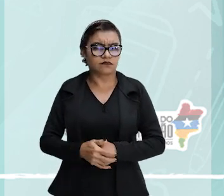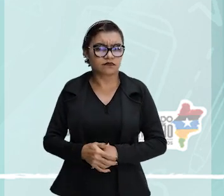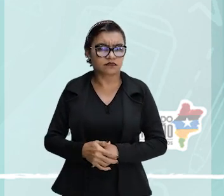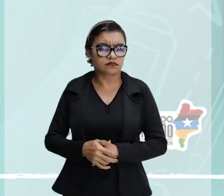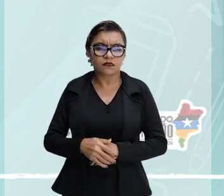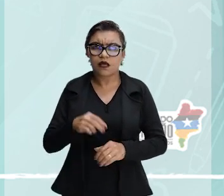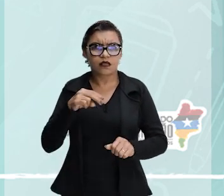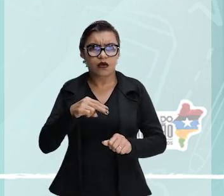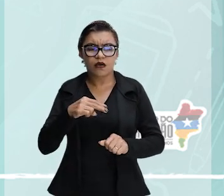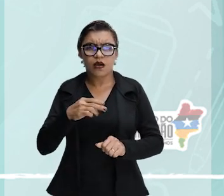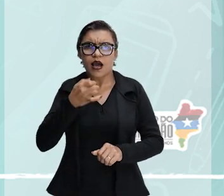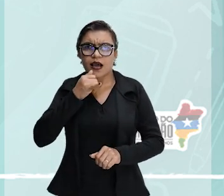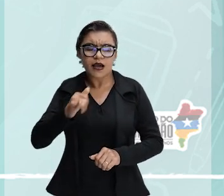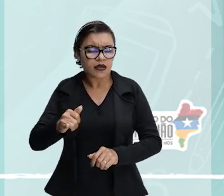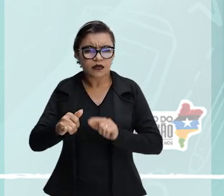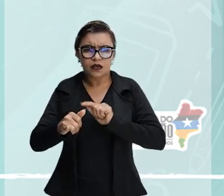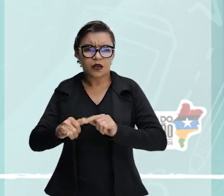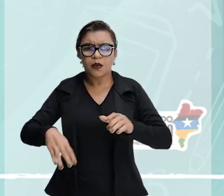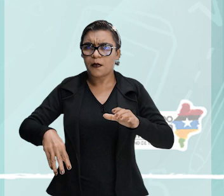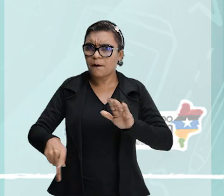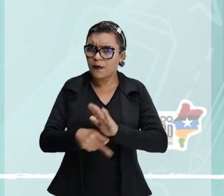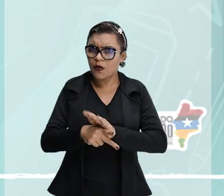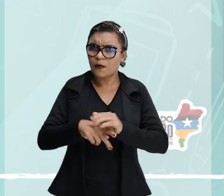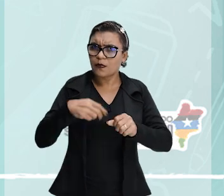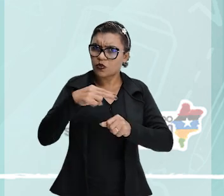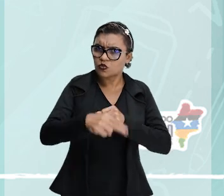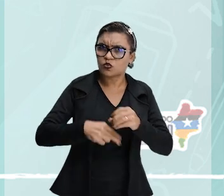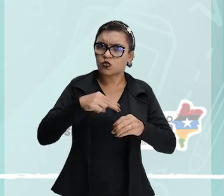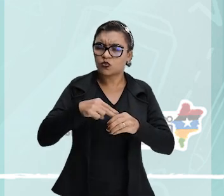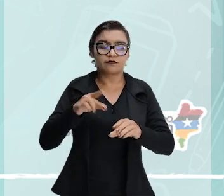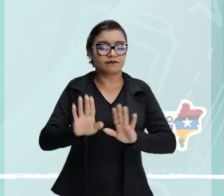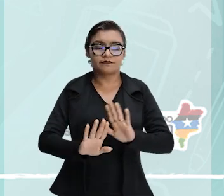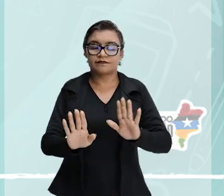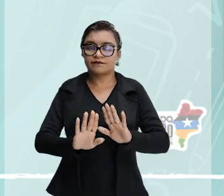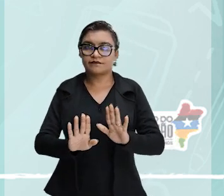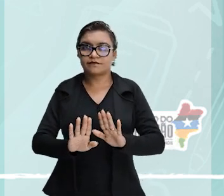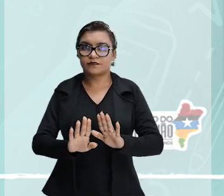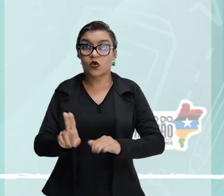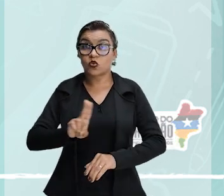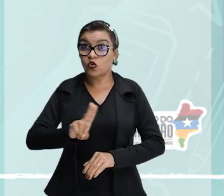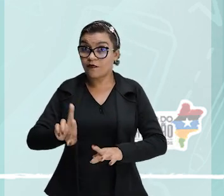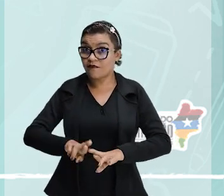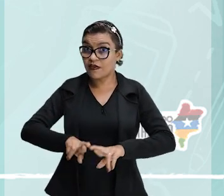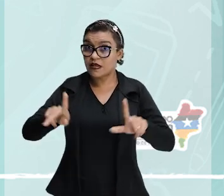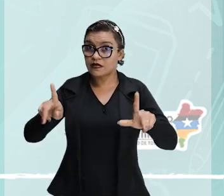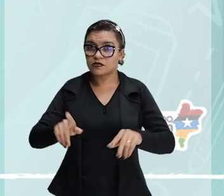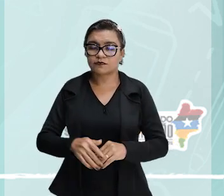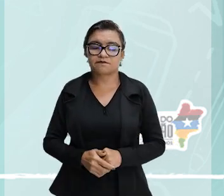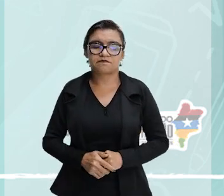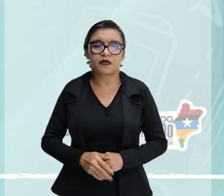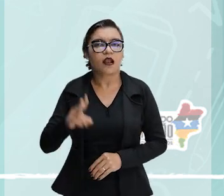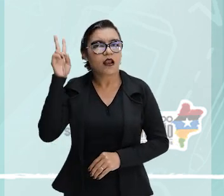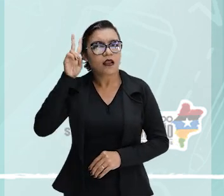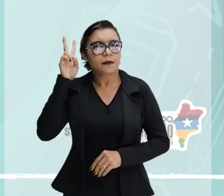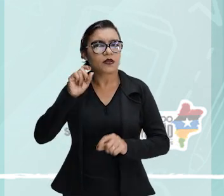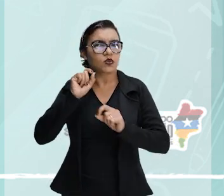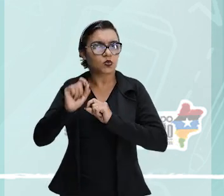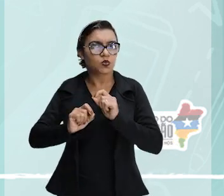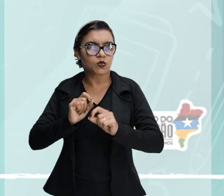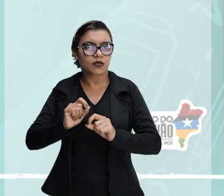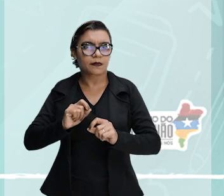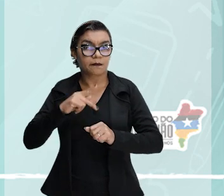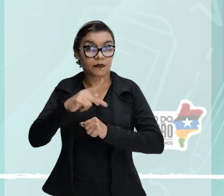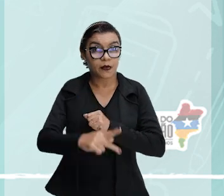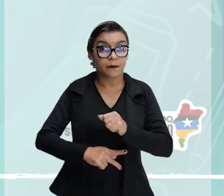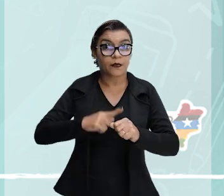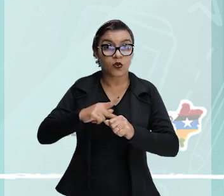lá no núcleo, tá ok? Não com essa denominação, ok? Lembrando que prótons